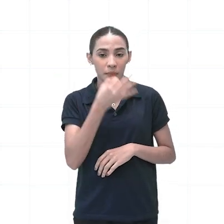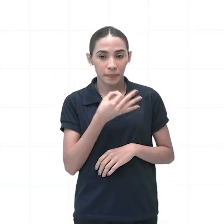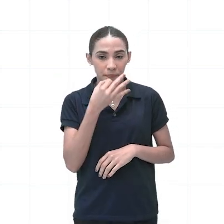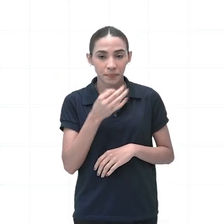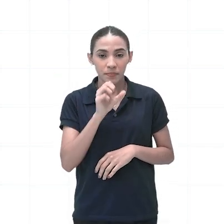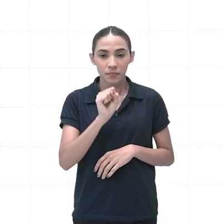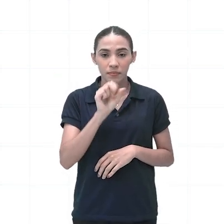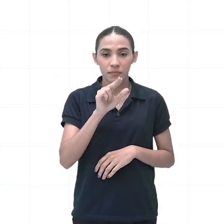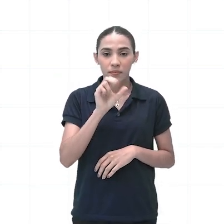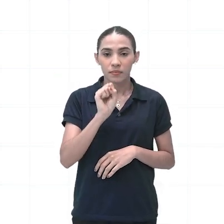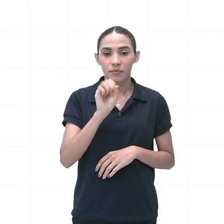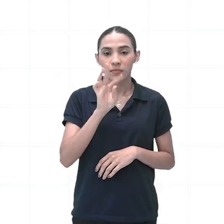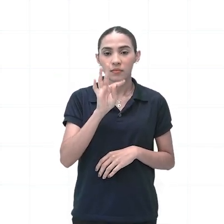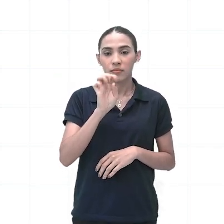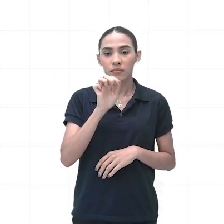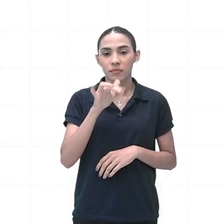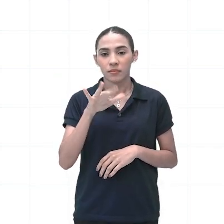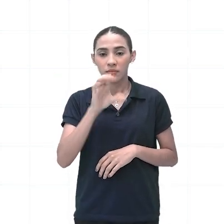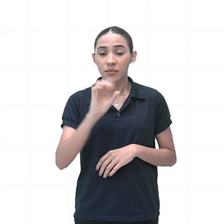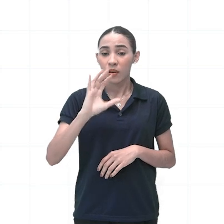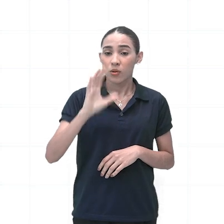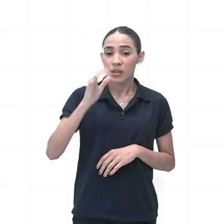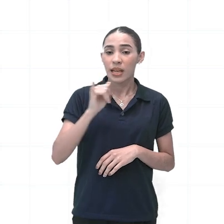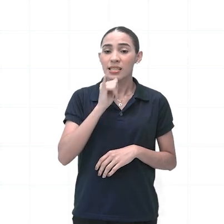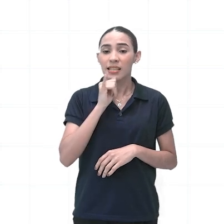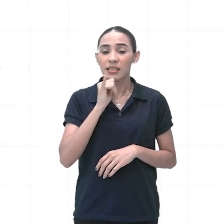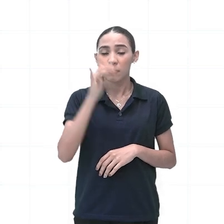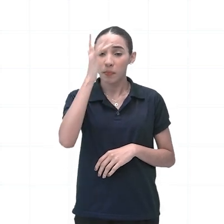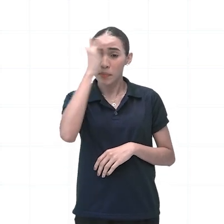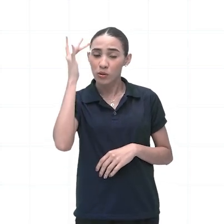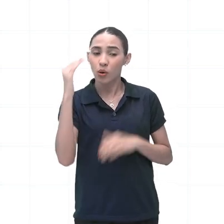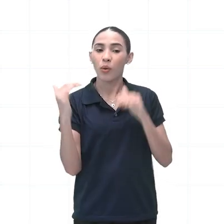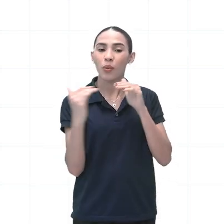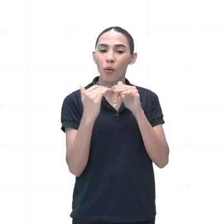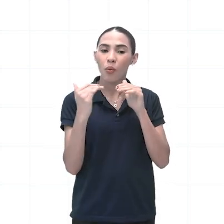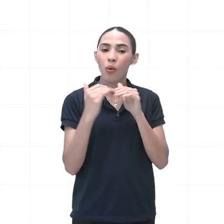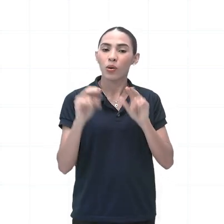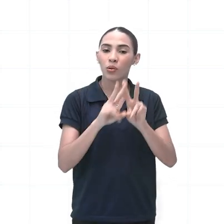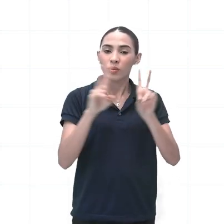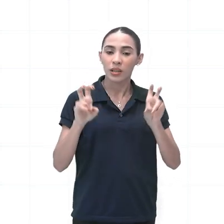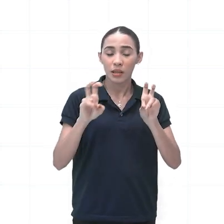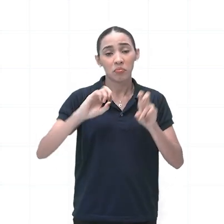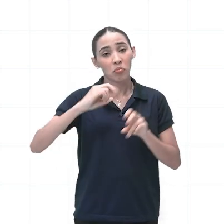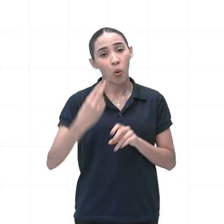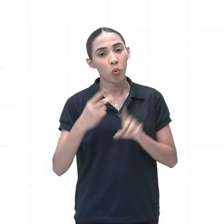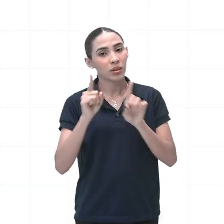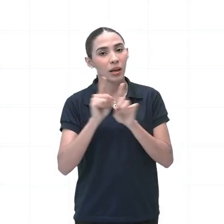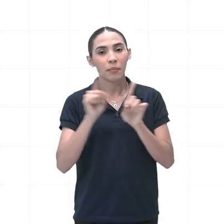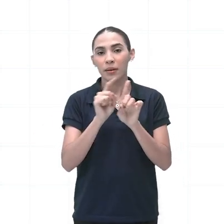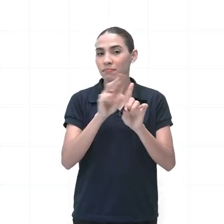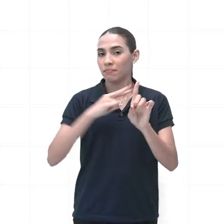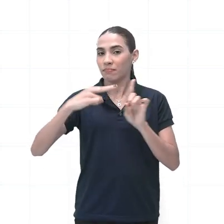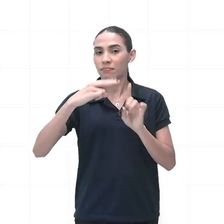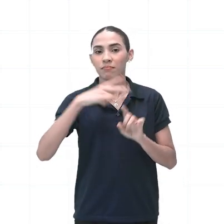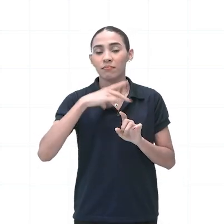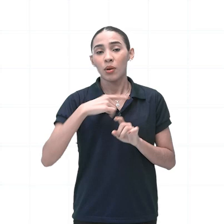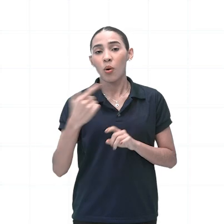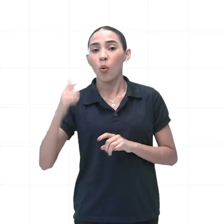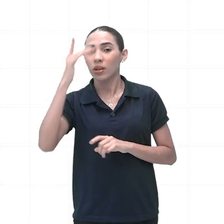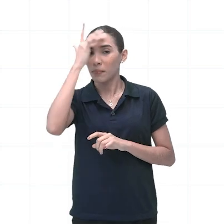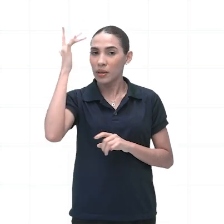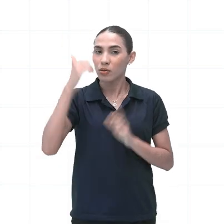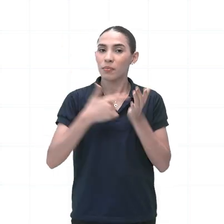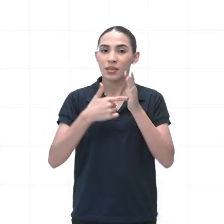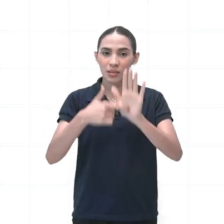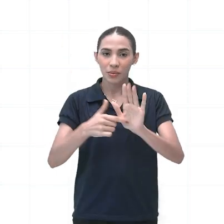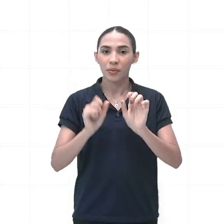de sustentação ocorre quando alguém concorda com uma temática ou ponto de vista proposto por outra